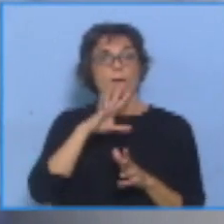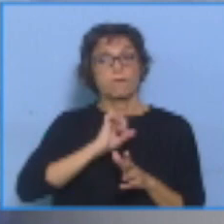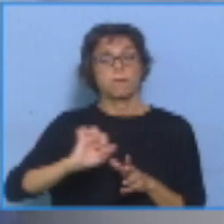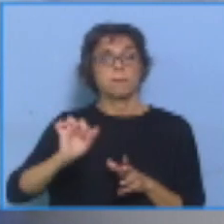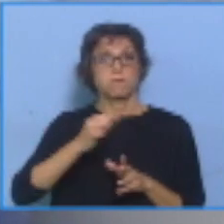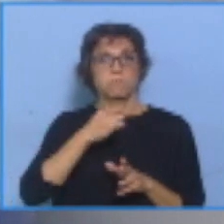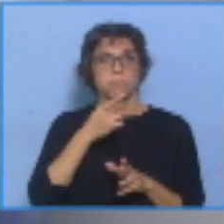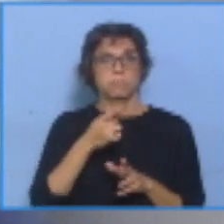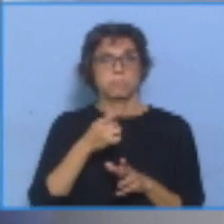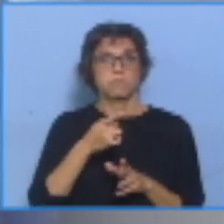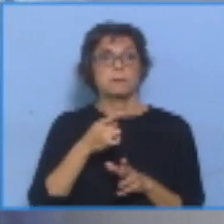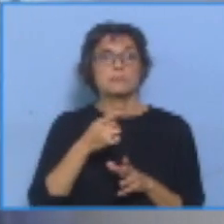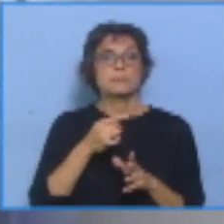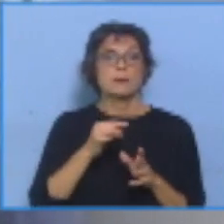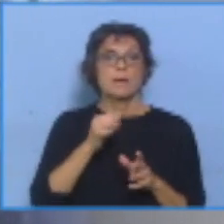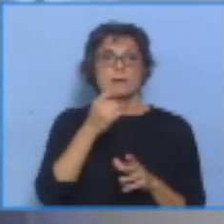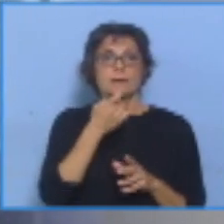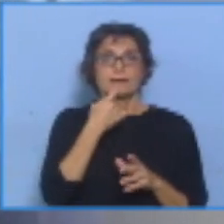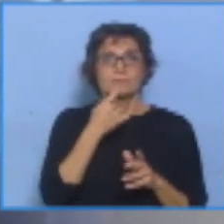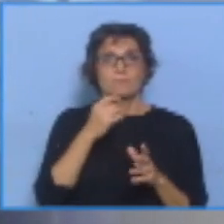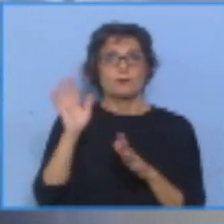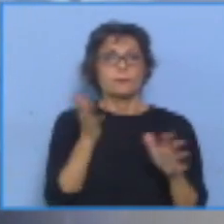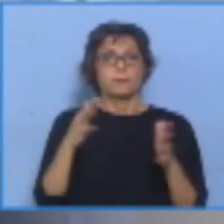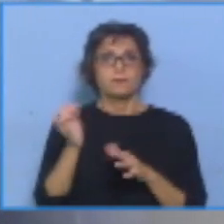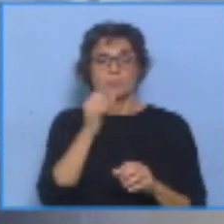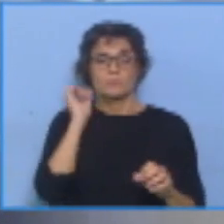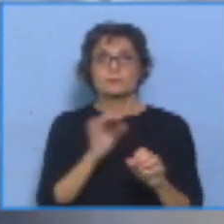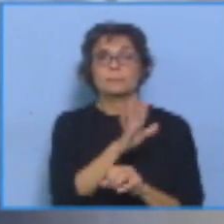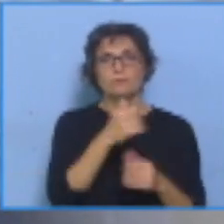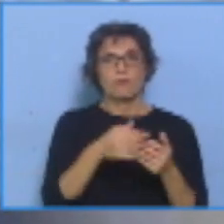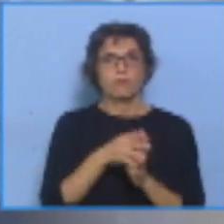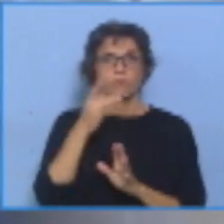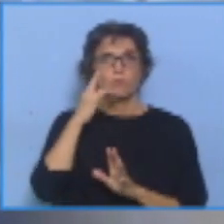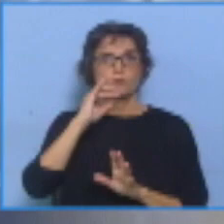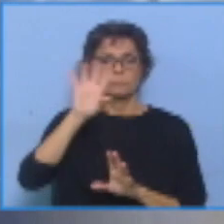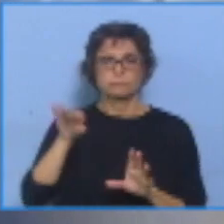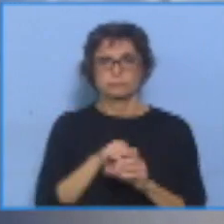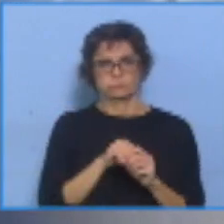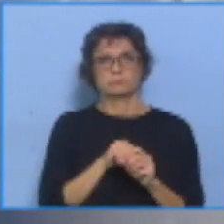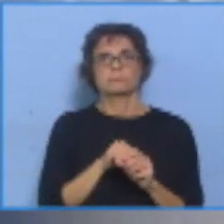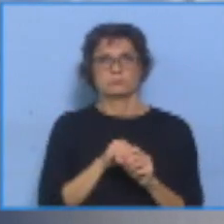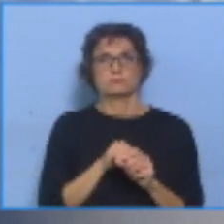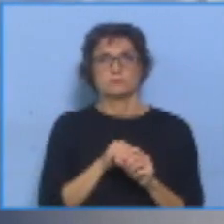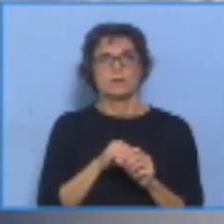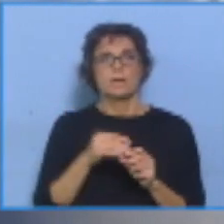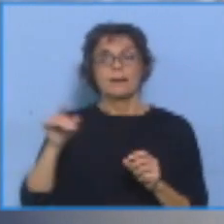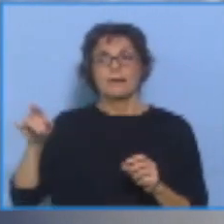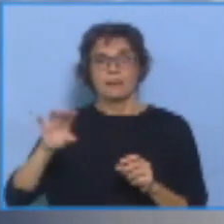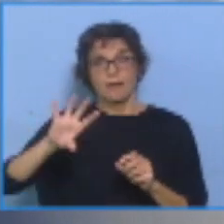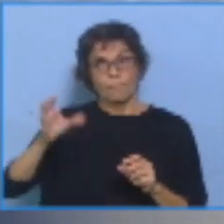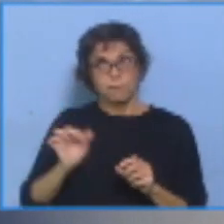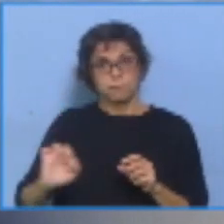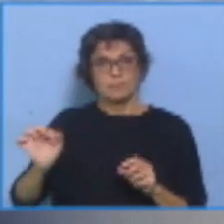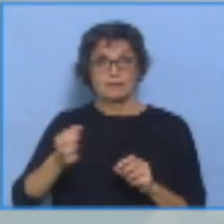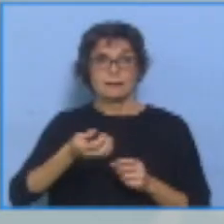que pedra, vento, mar, todos nos reconhecemos nisso. É dessa forma que ela chega a todos? Por essa simplicidade, mas ao